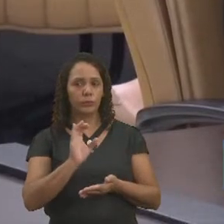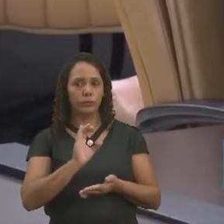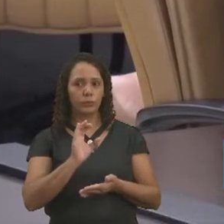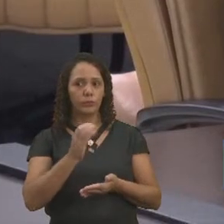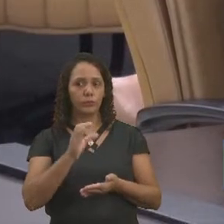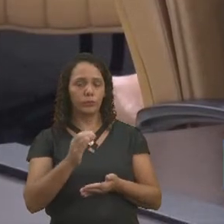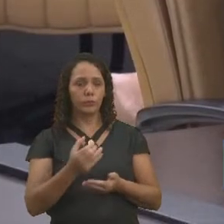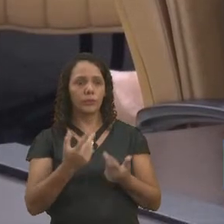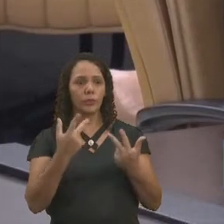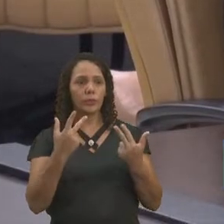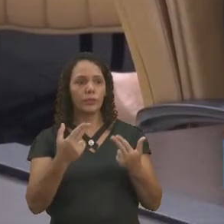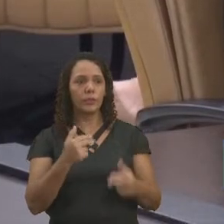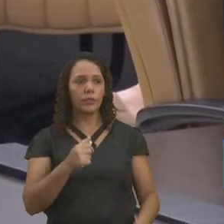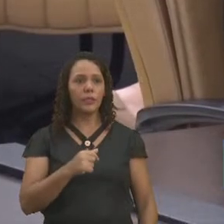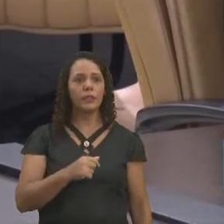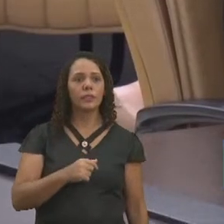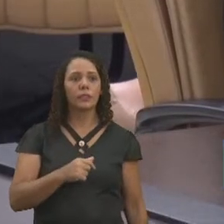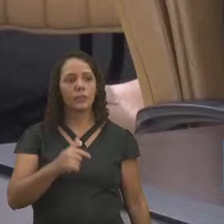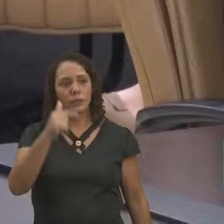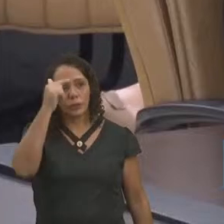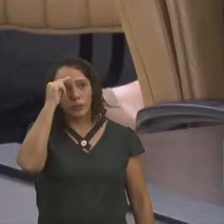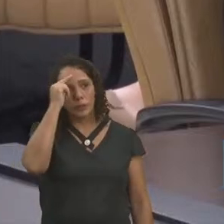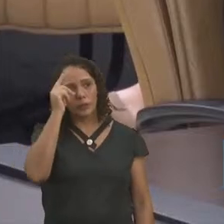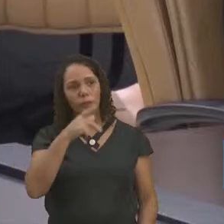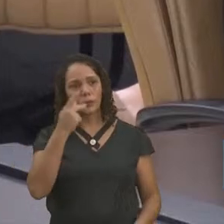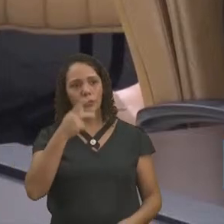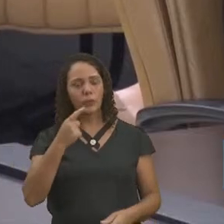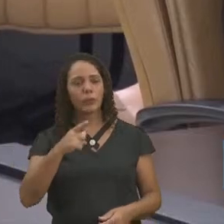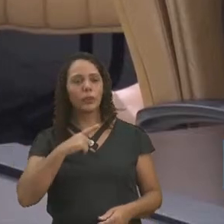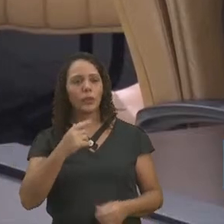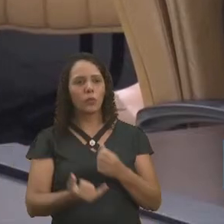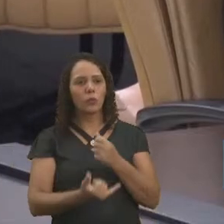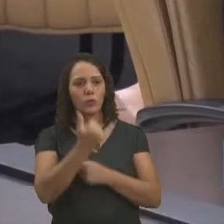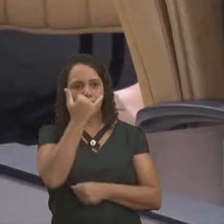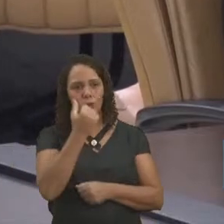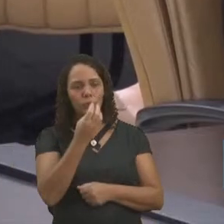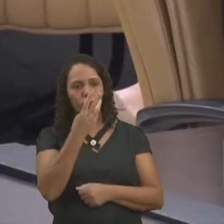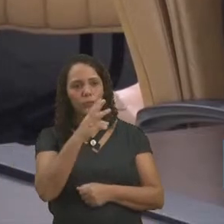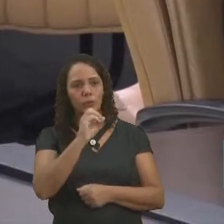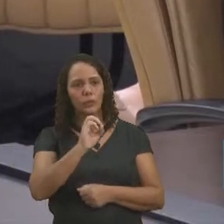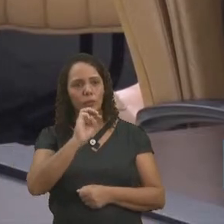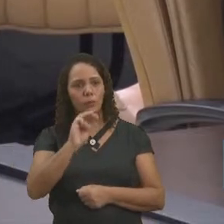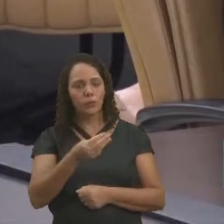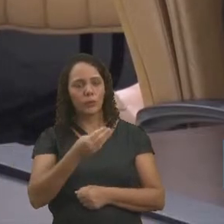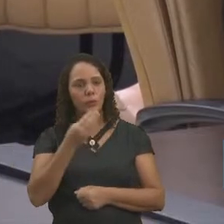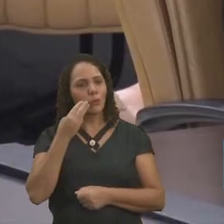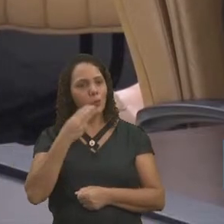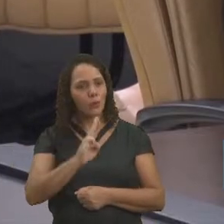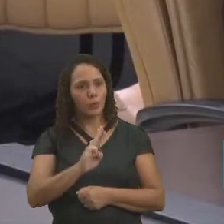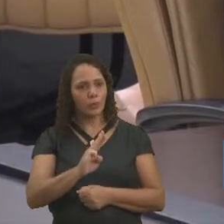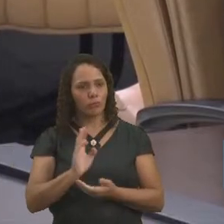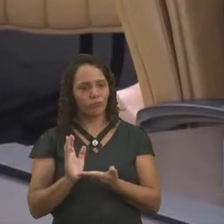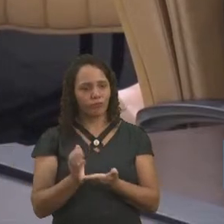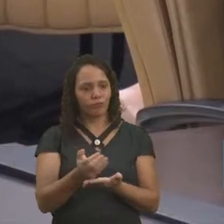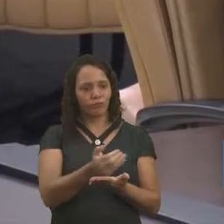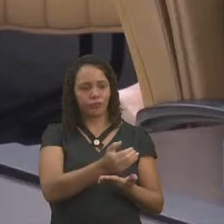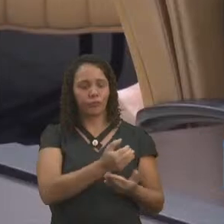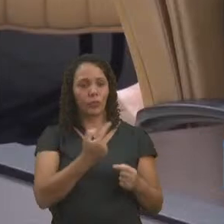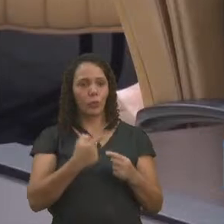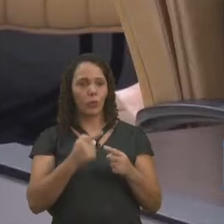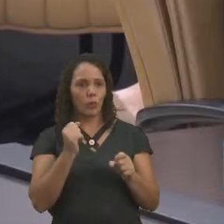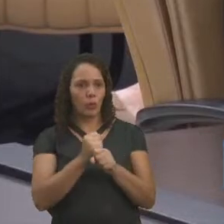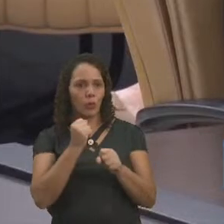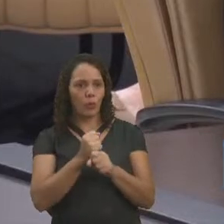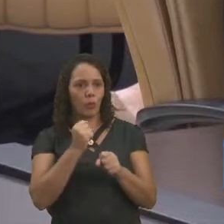o Luiz Flávio, como o Marcelo Dantas também apontaram, a gente teve uma frustração de 30 milhões de arrecadação. A gente pode dizer que isso foi porque as obras não